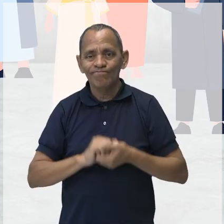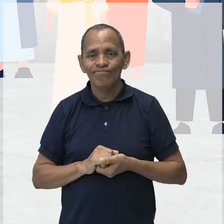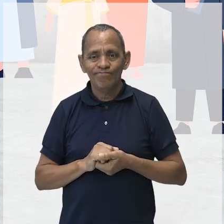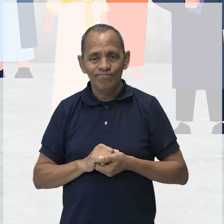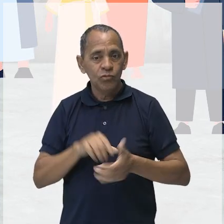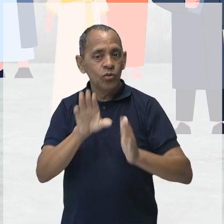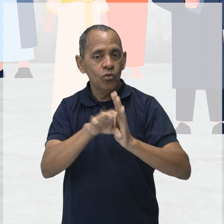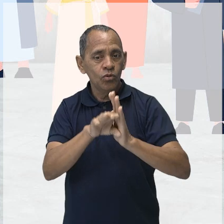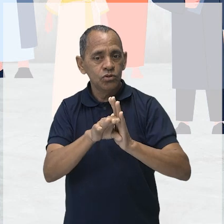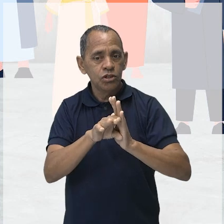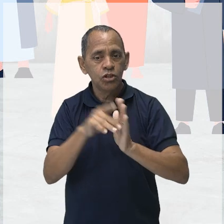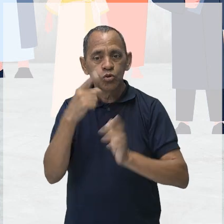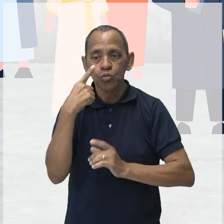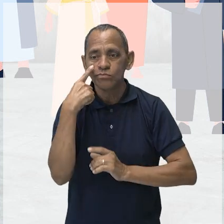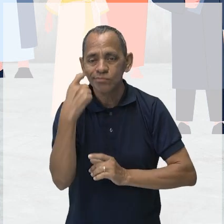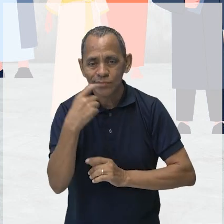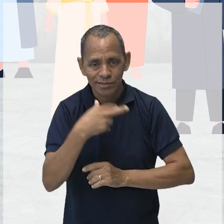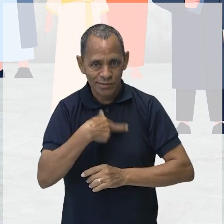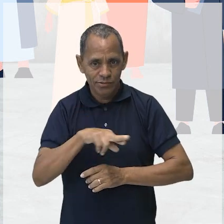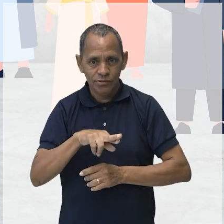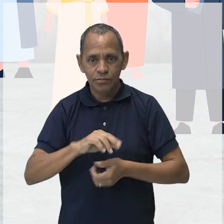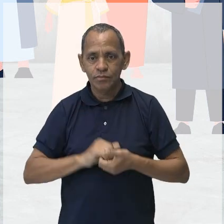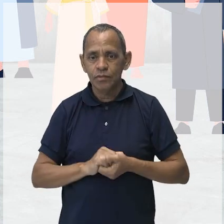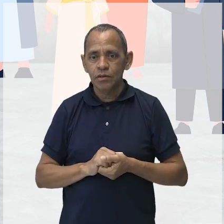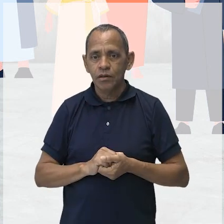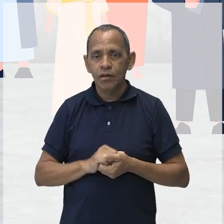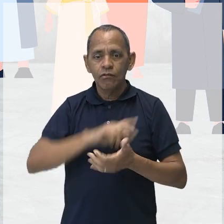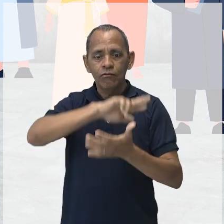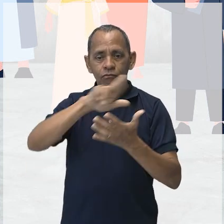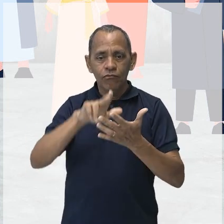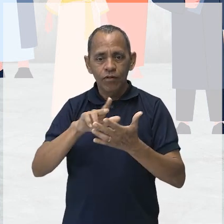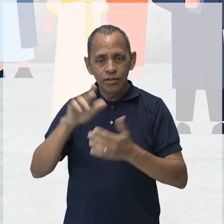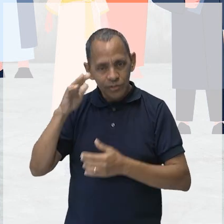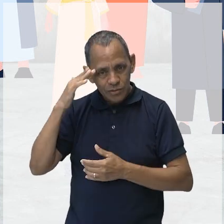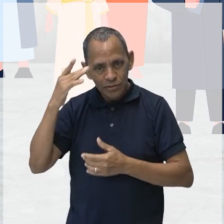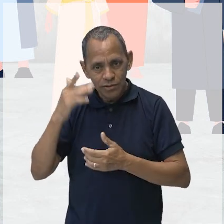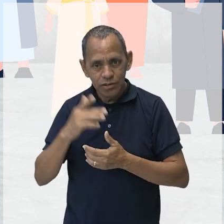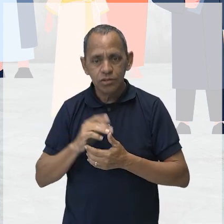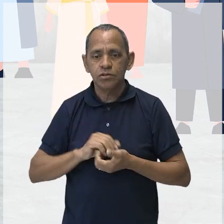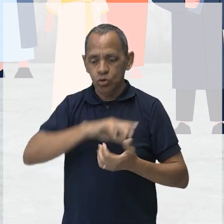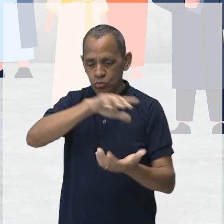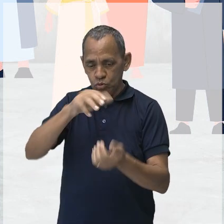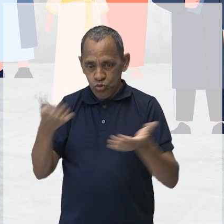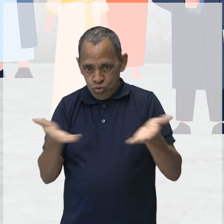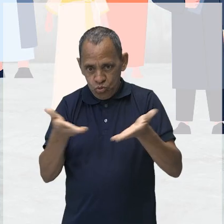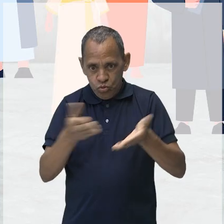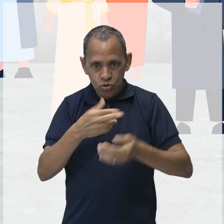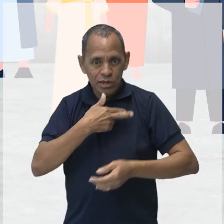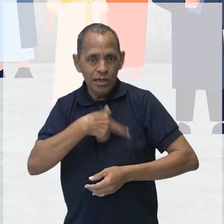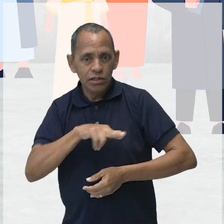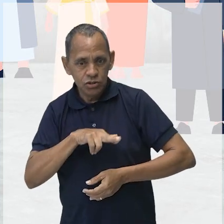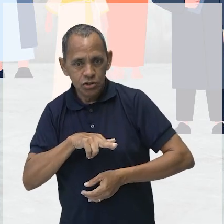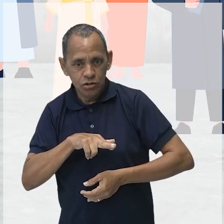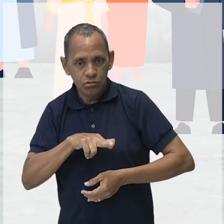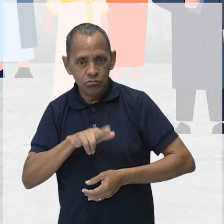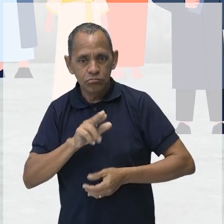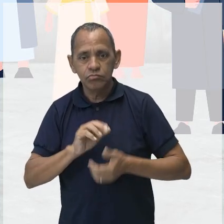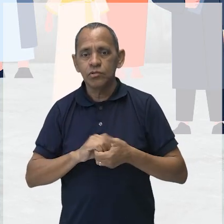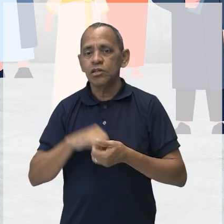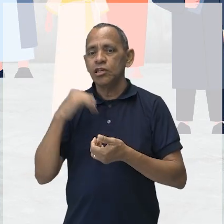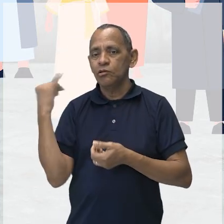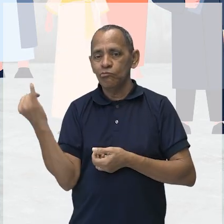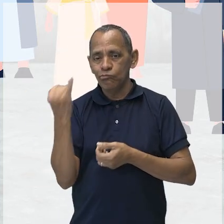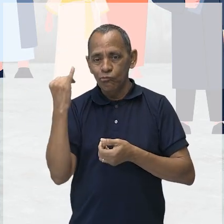preceito ou interesse religioso. Em muitas situações do mundo atual, a religião se torna uma